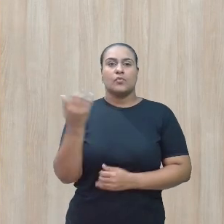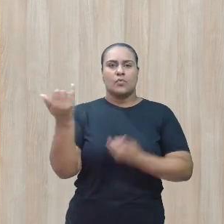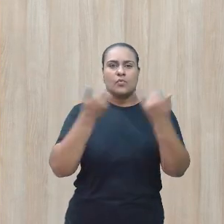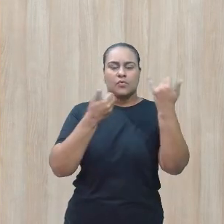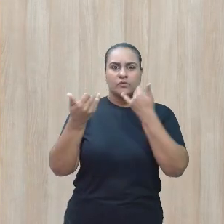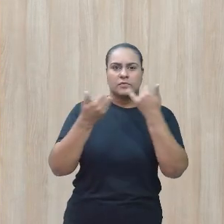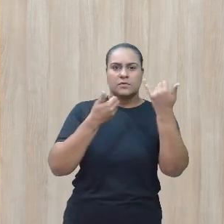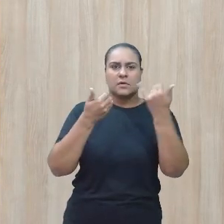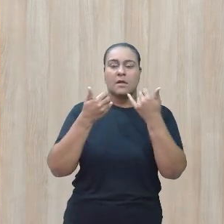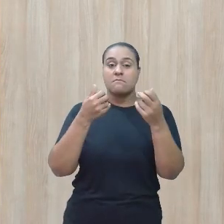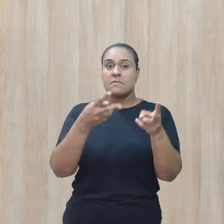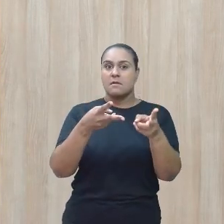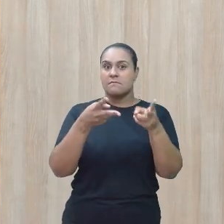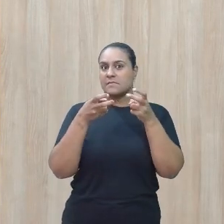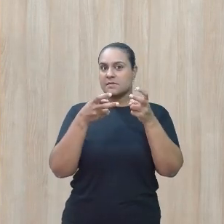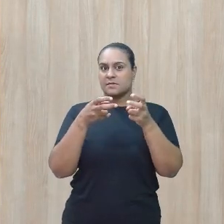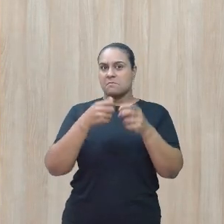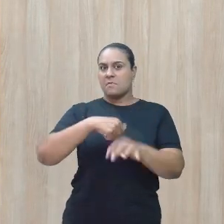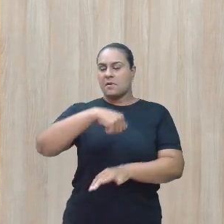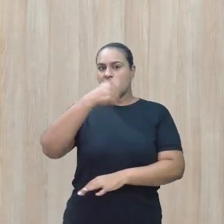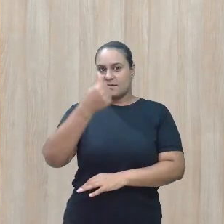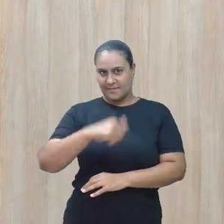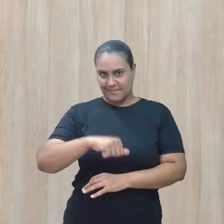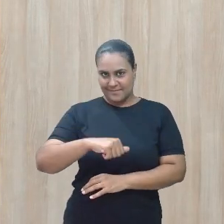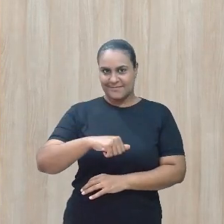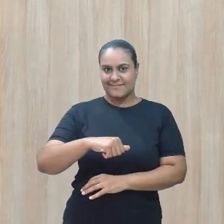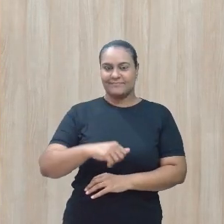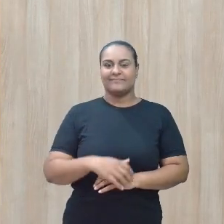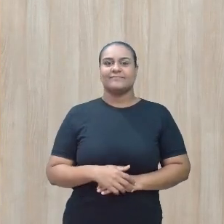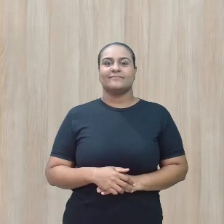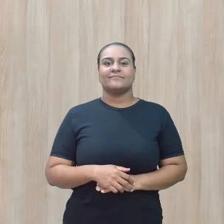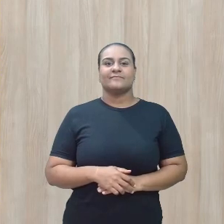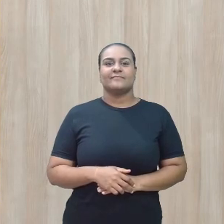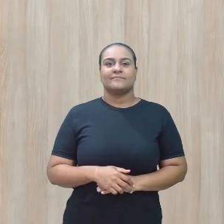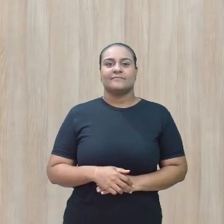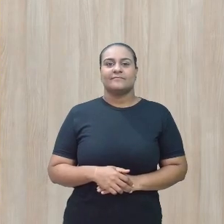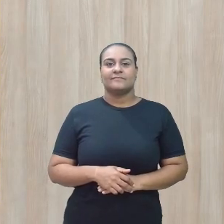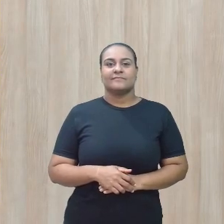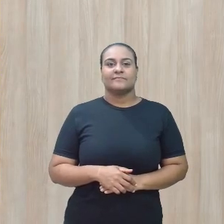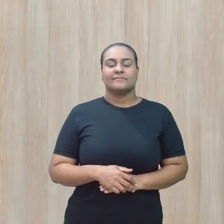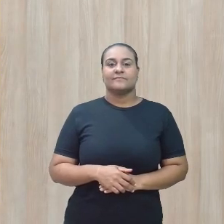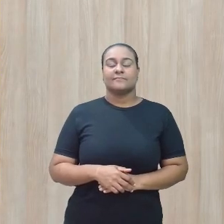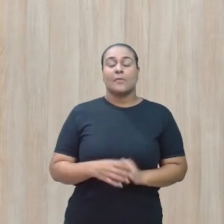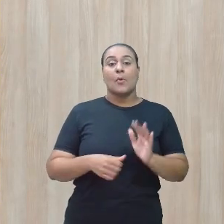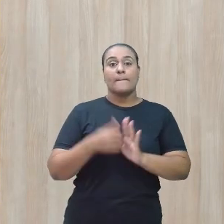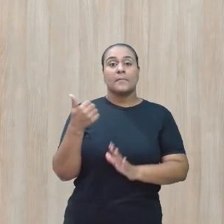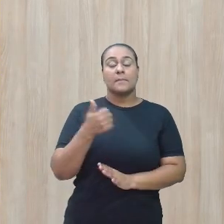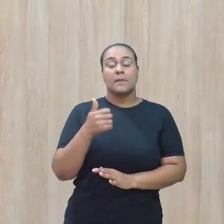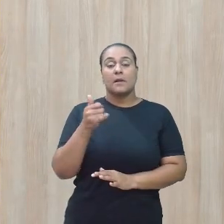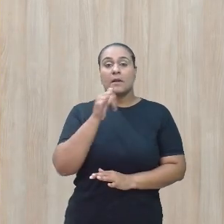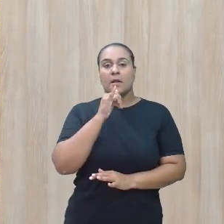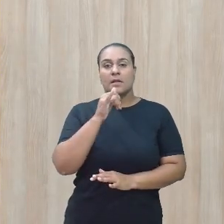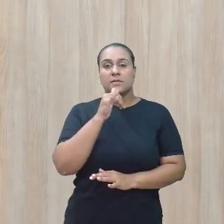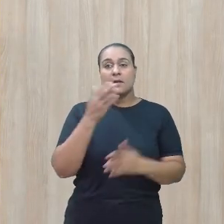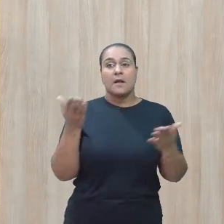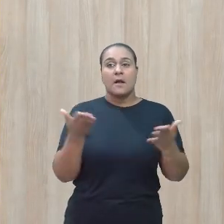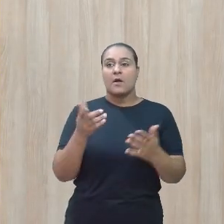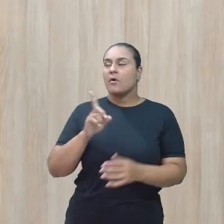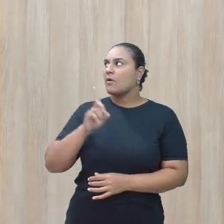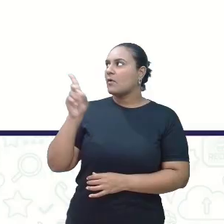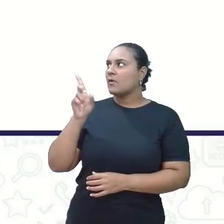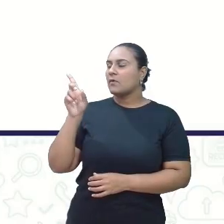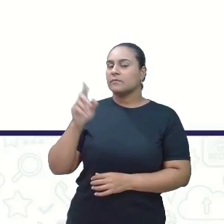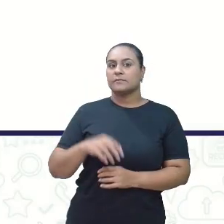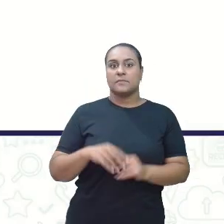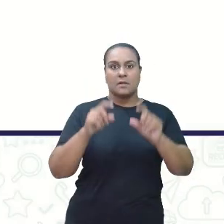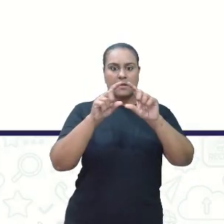criticar essa posição que vai ser ocupada aqui no meio agora. Aqui eu trouxe o primeiro exemplo e aqui, ó, eu tenho na